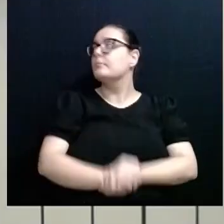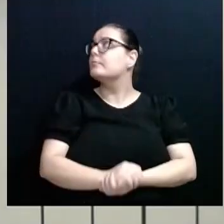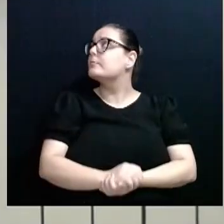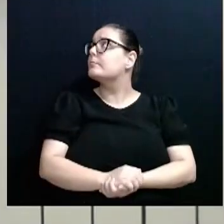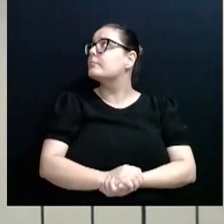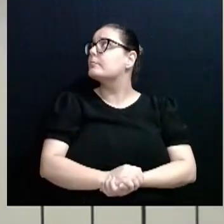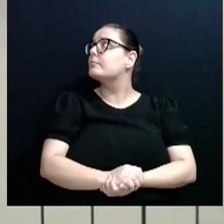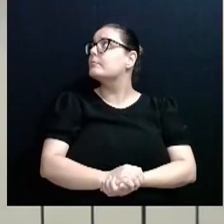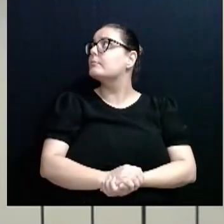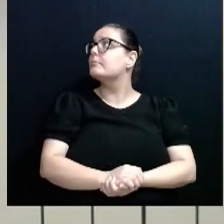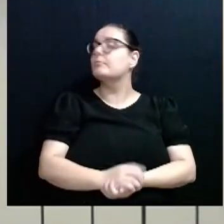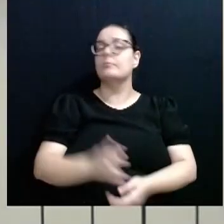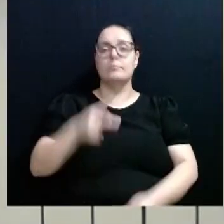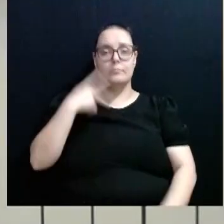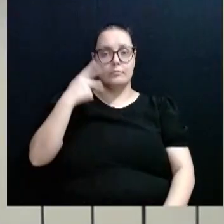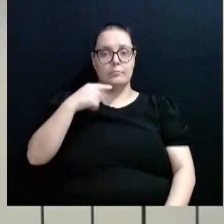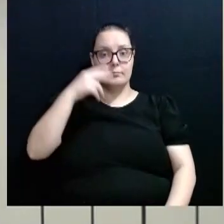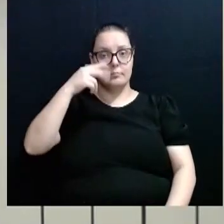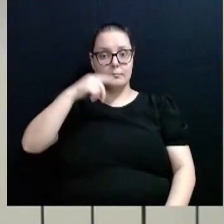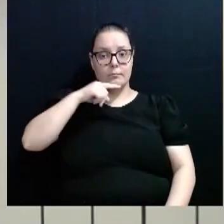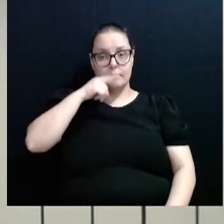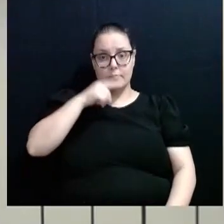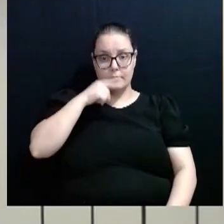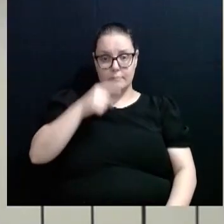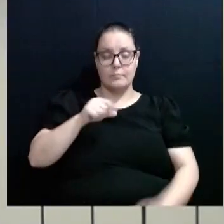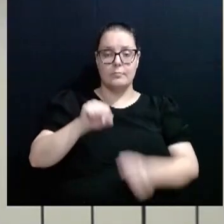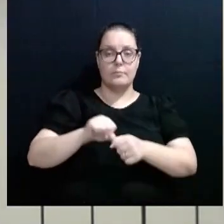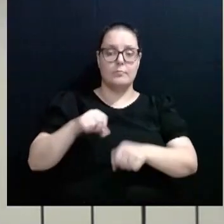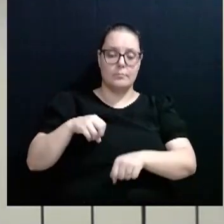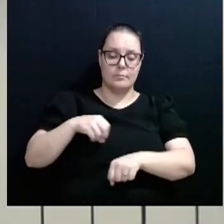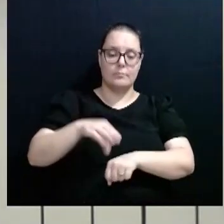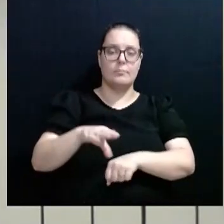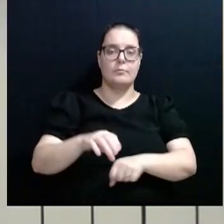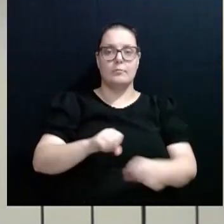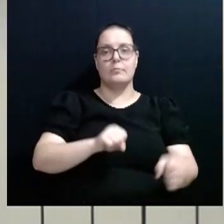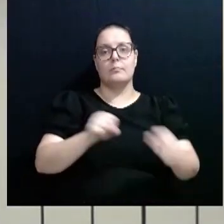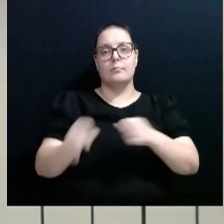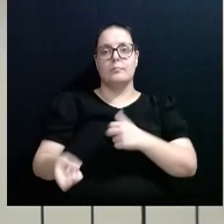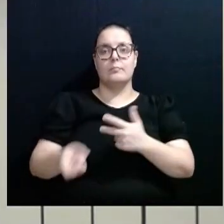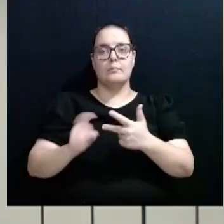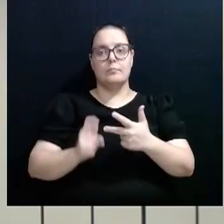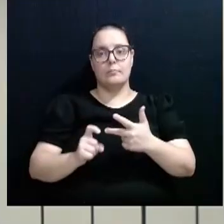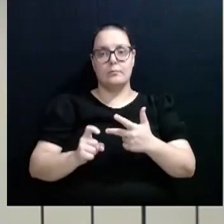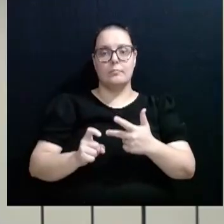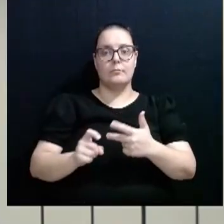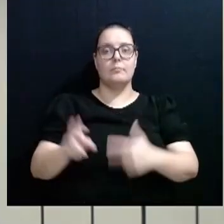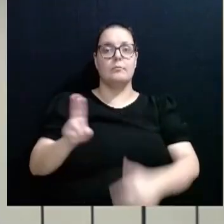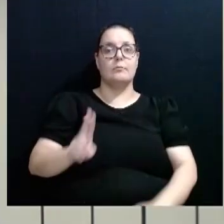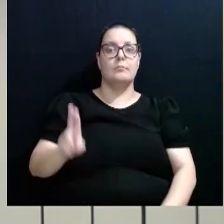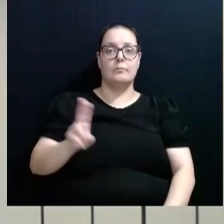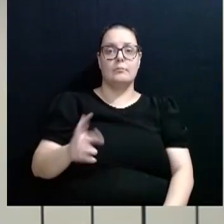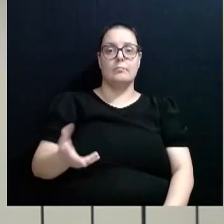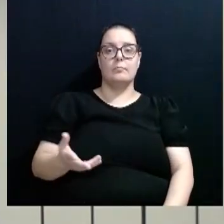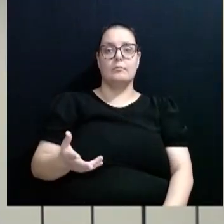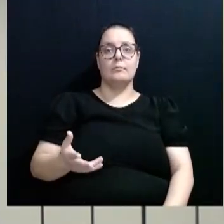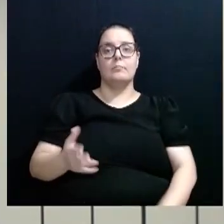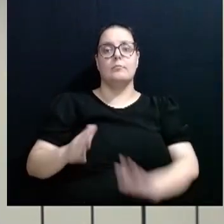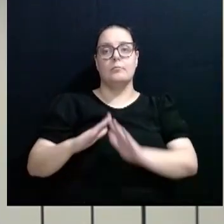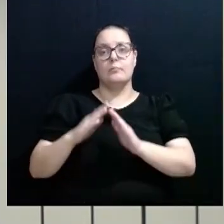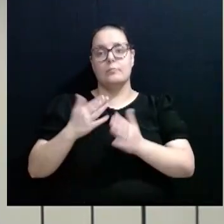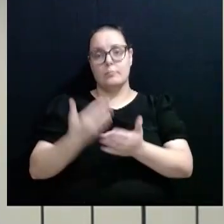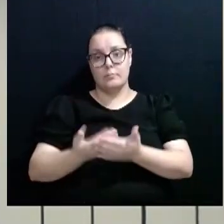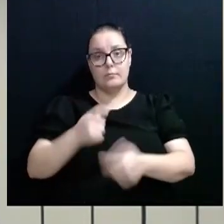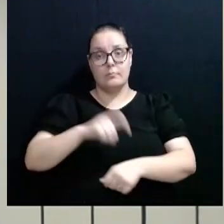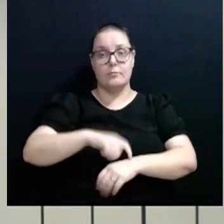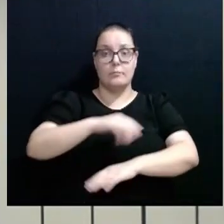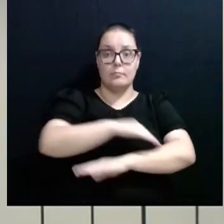O vereador Eduardo Magoga faz indicação ao Poder Executivo para a implantação de uma escola de tempo integral